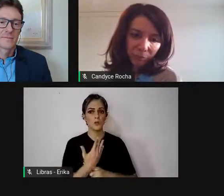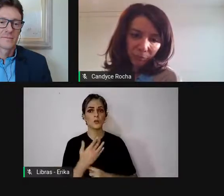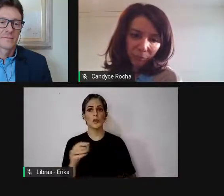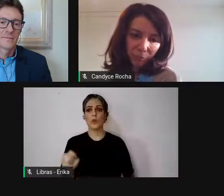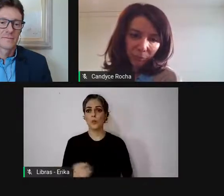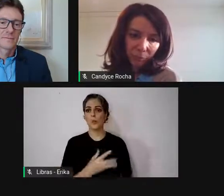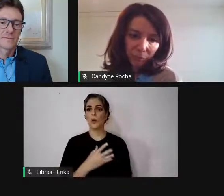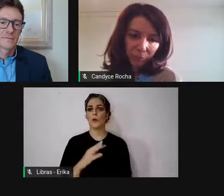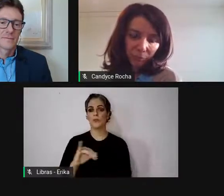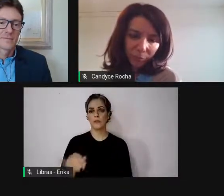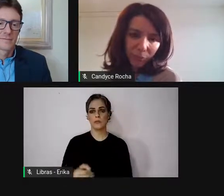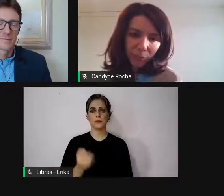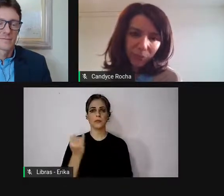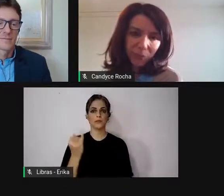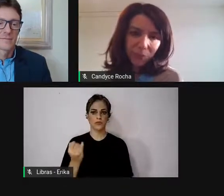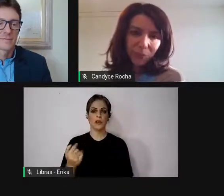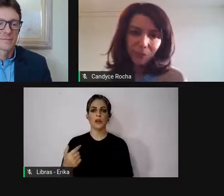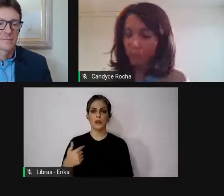né? Licença